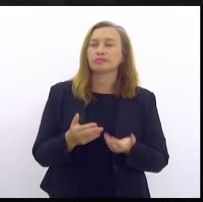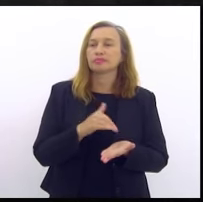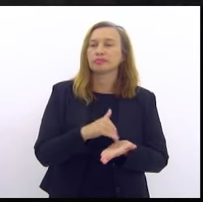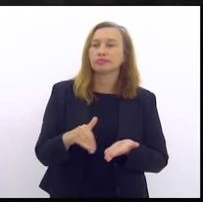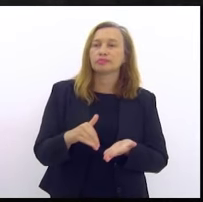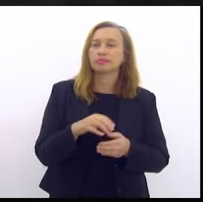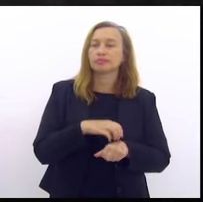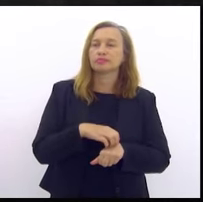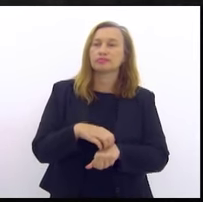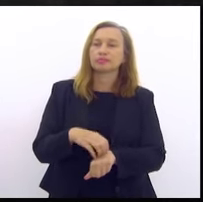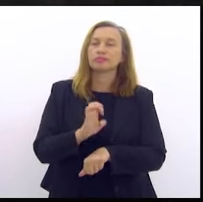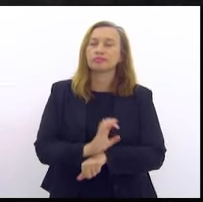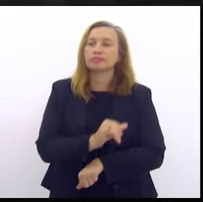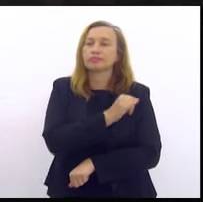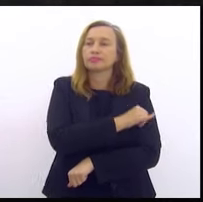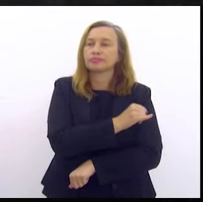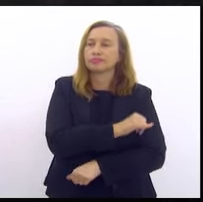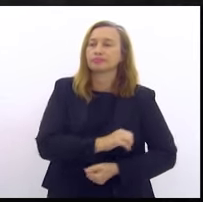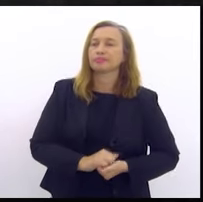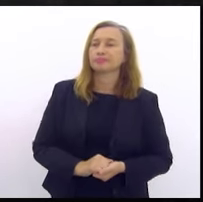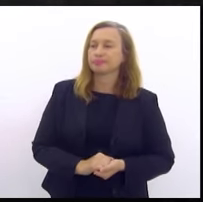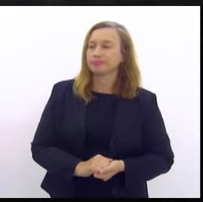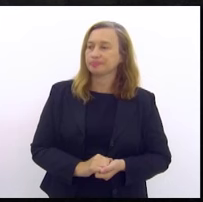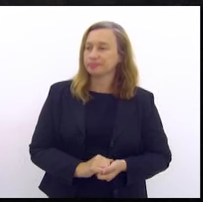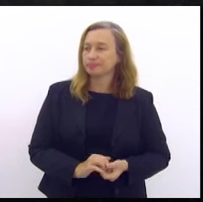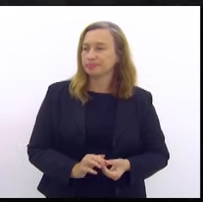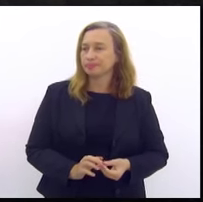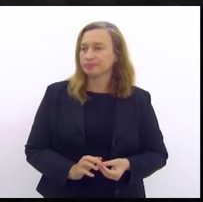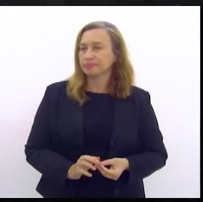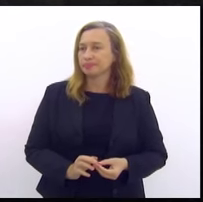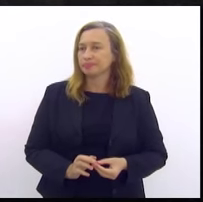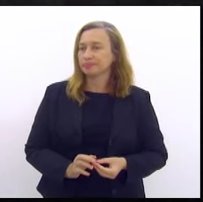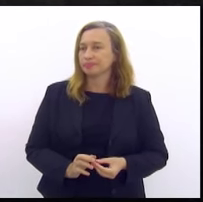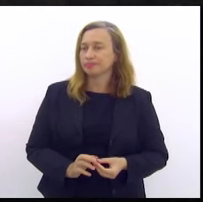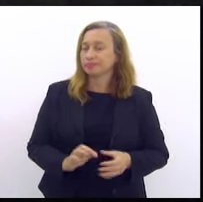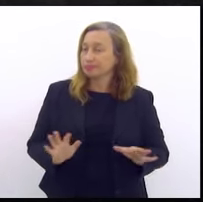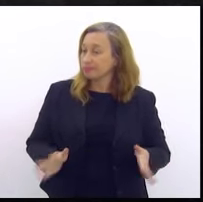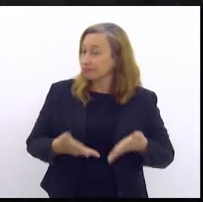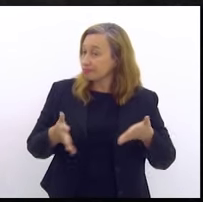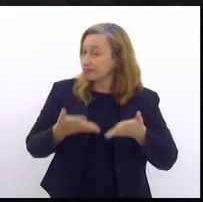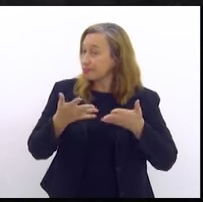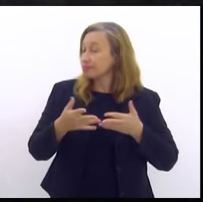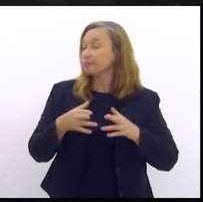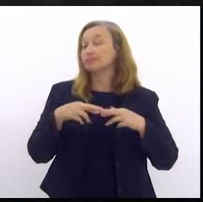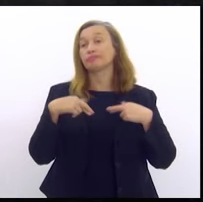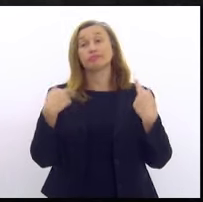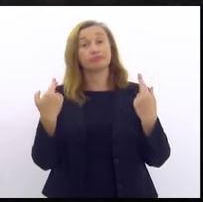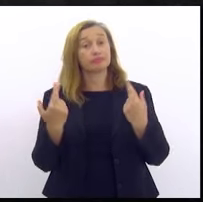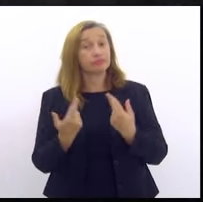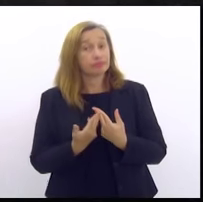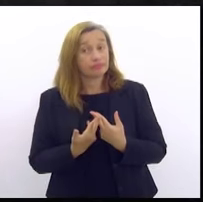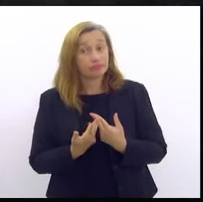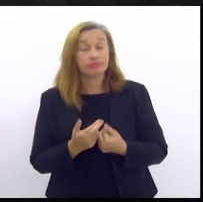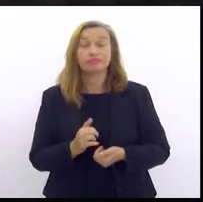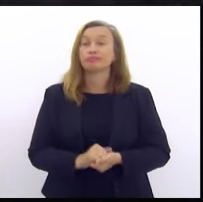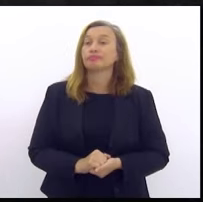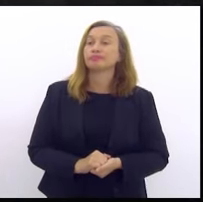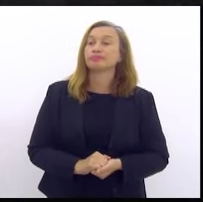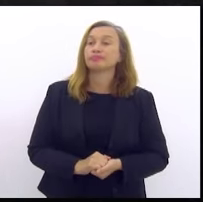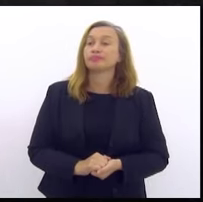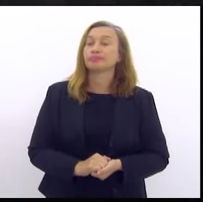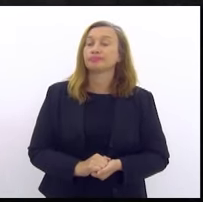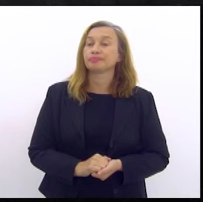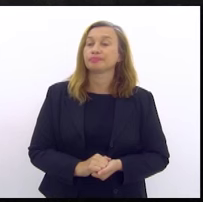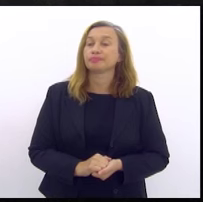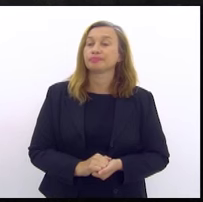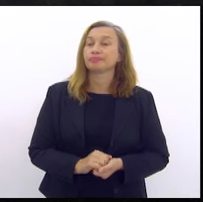de Transporte do Estado do Rio de Janeiro. O que motivou a essa reunião foi